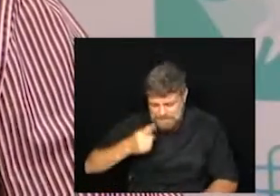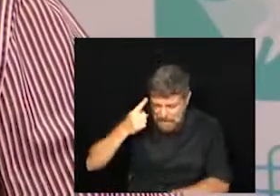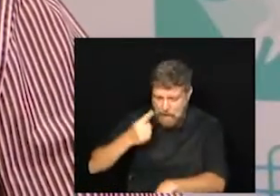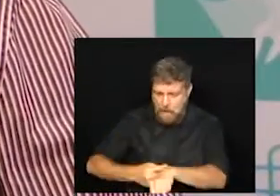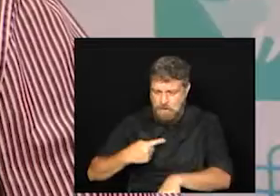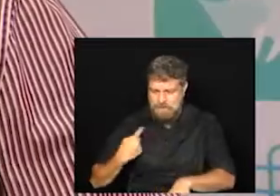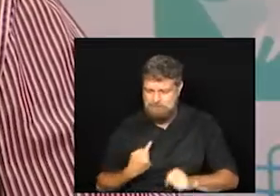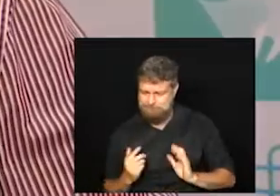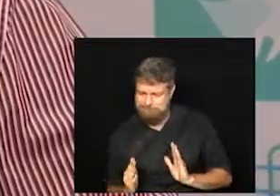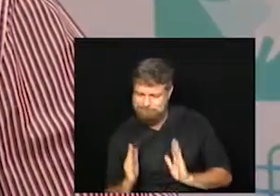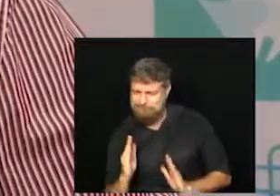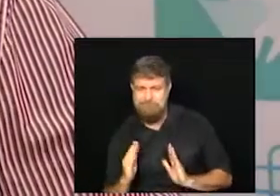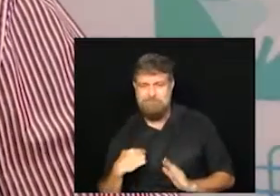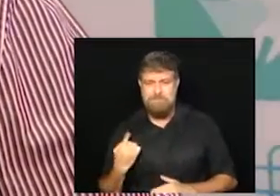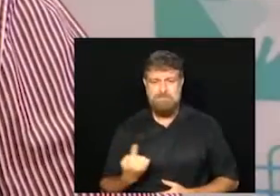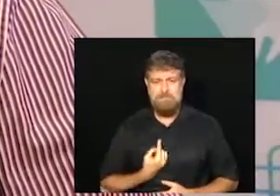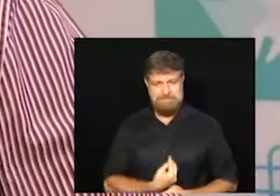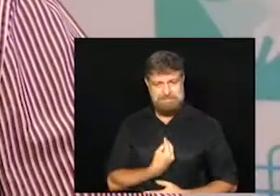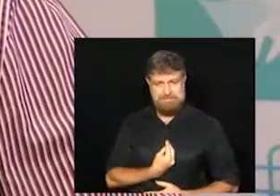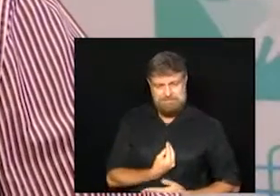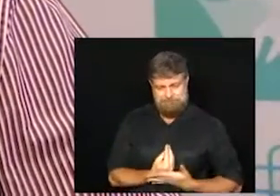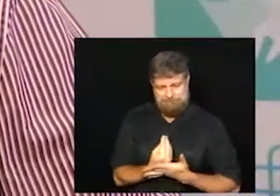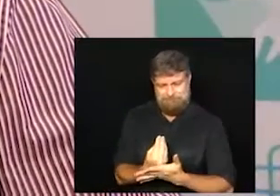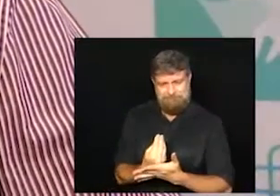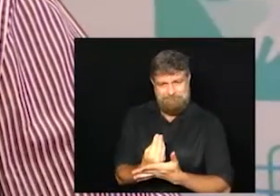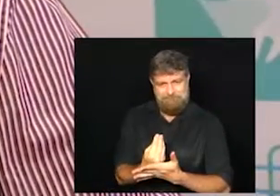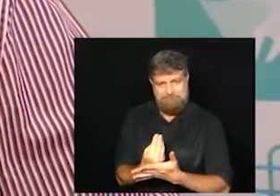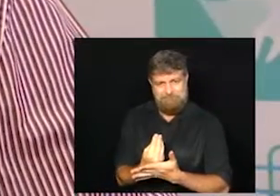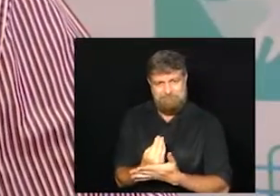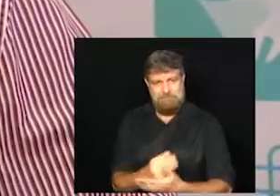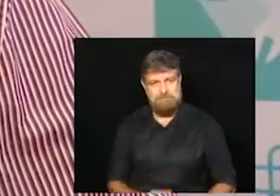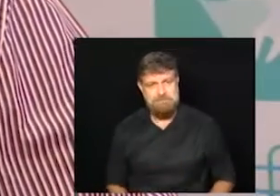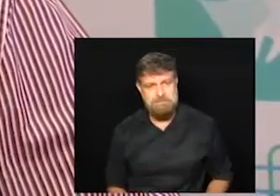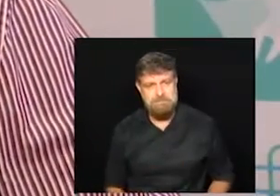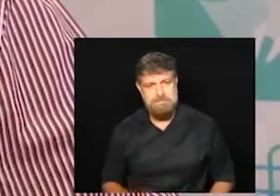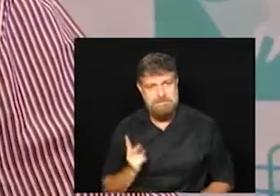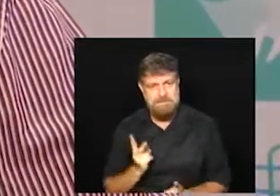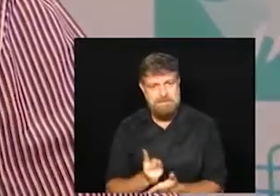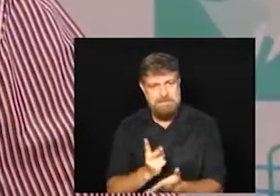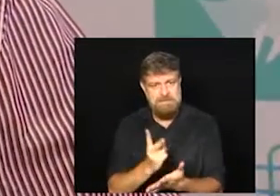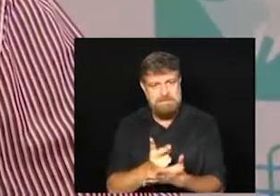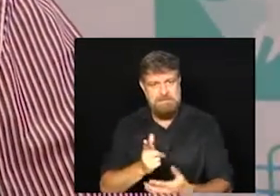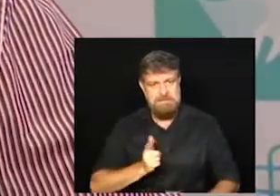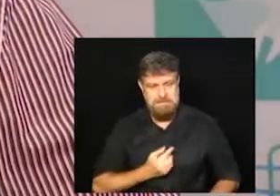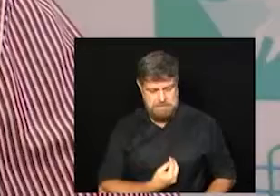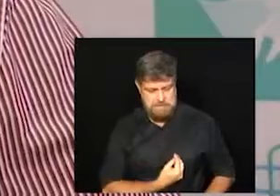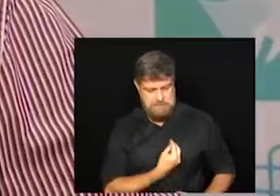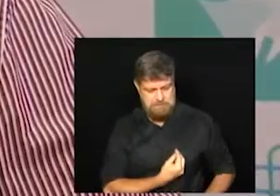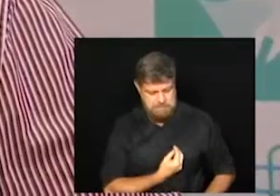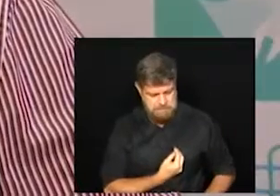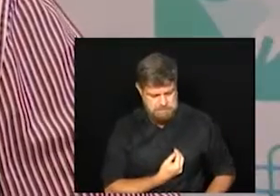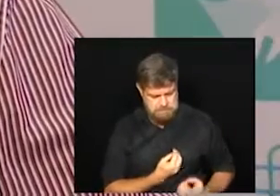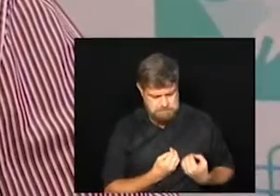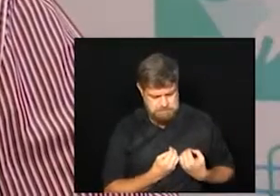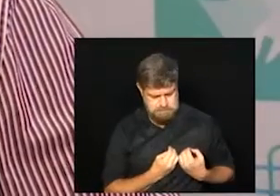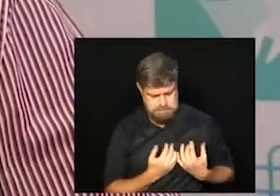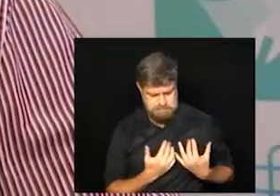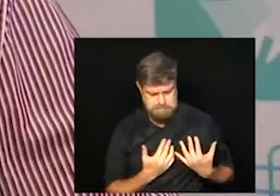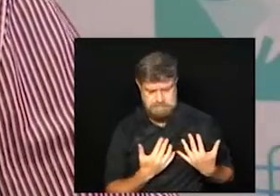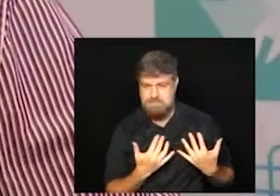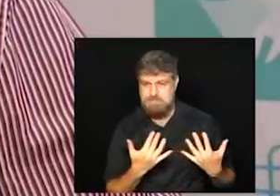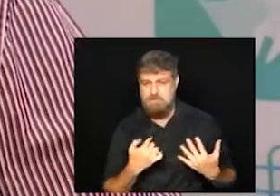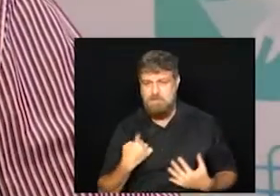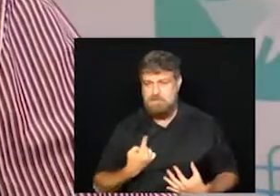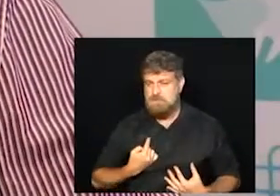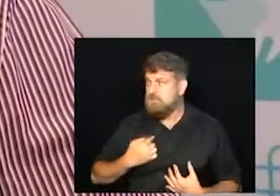momento que a gente esteja vivenciando, sempre existe o dom da vida. E quando a gente